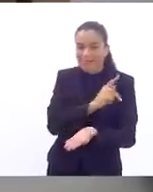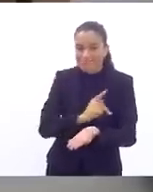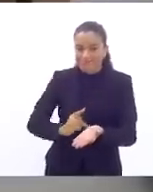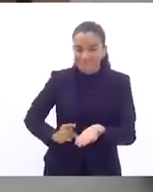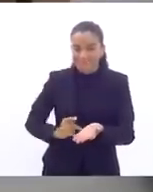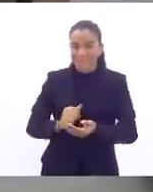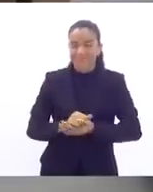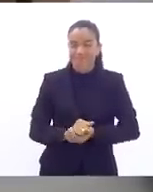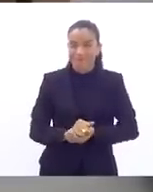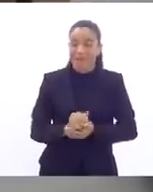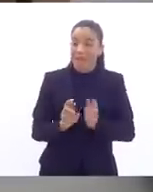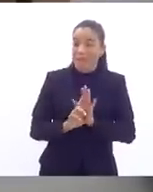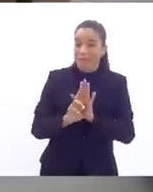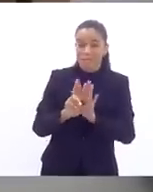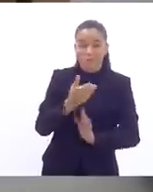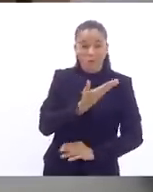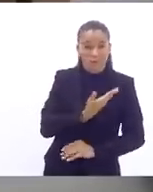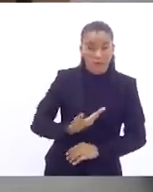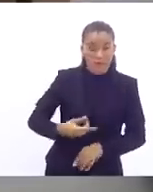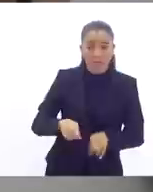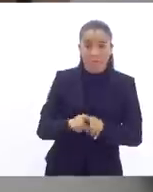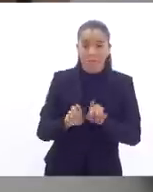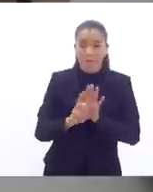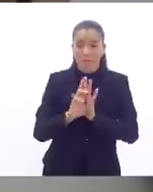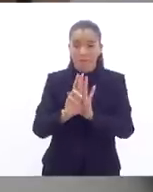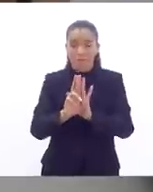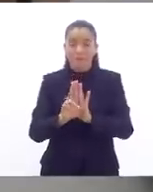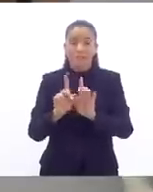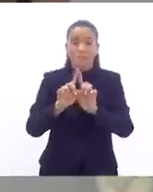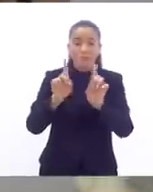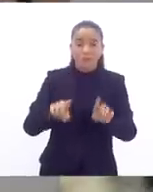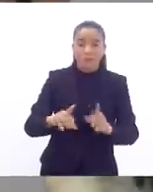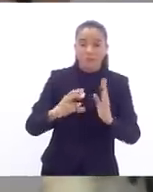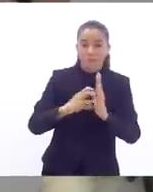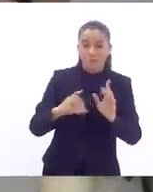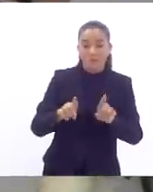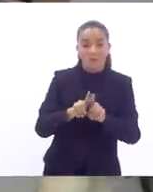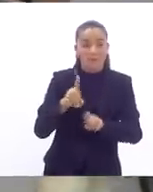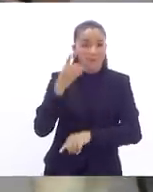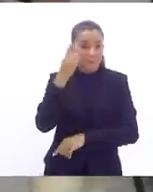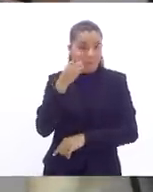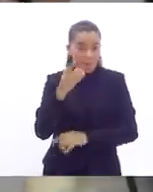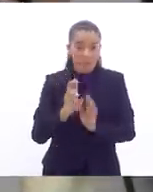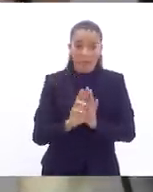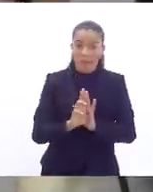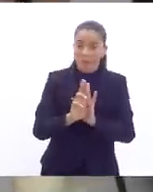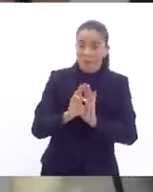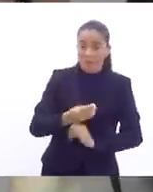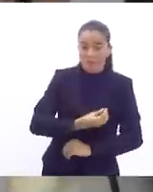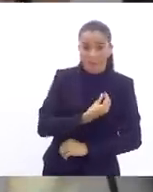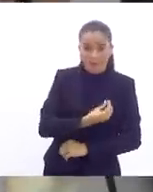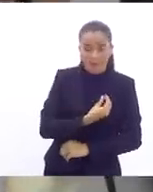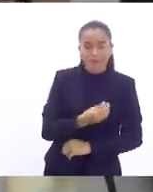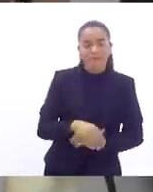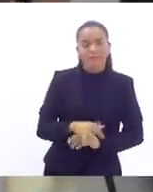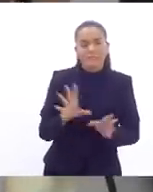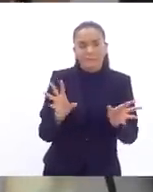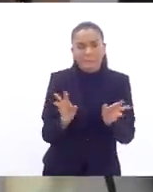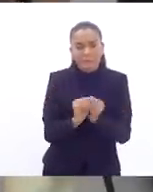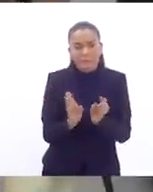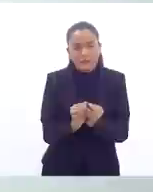representante do governo representante dos Servidores parlamentares aqui presentes bom sendo muito